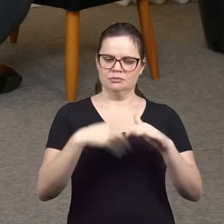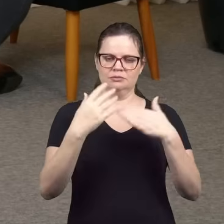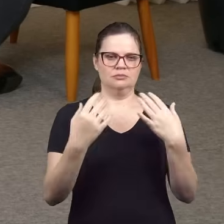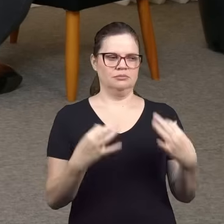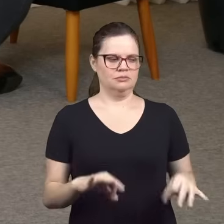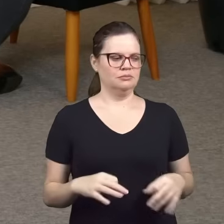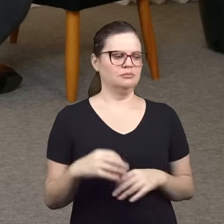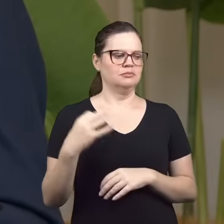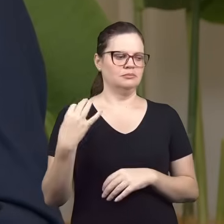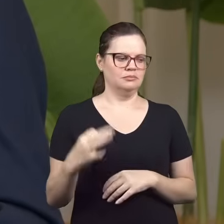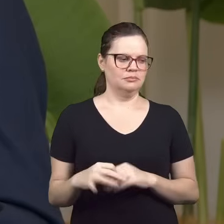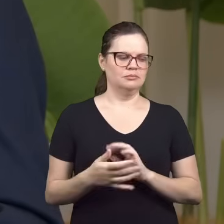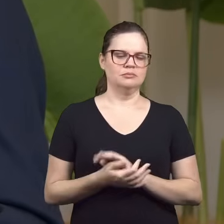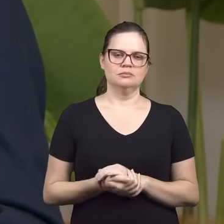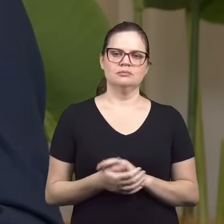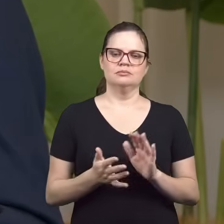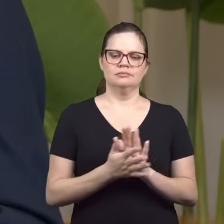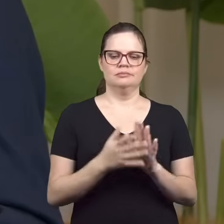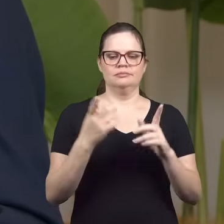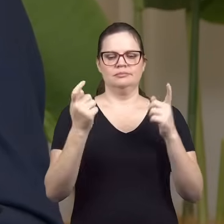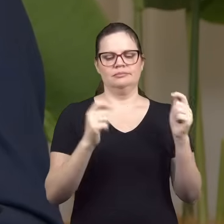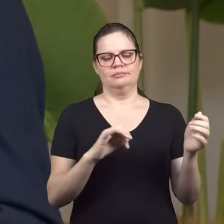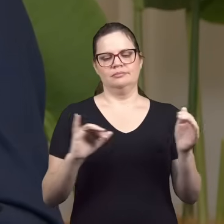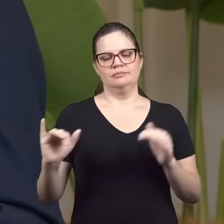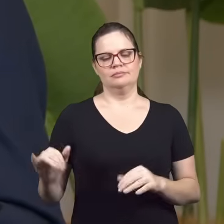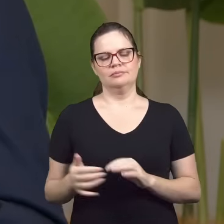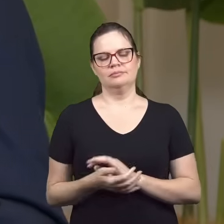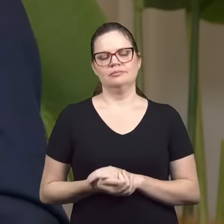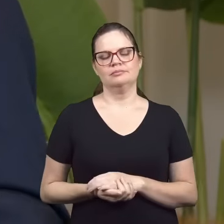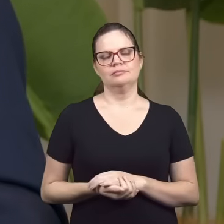é isso? Exatamente. Louvado seja o Senhor por isso.